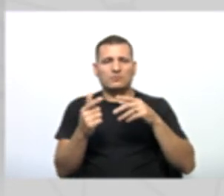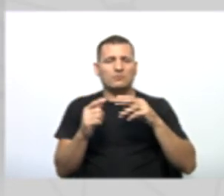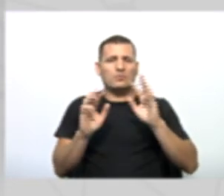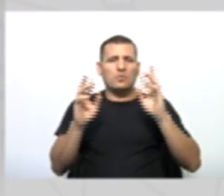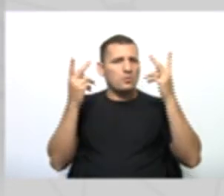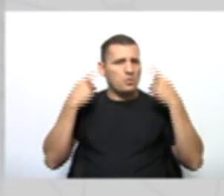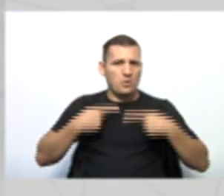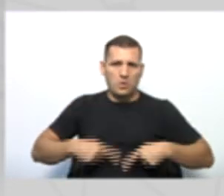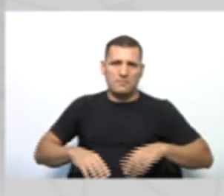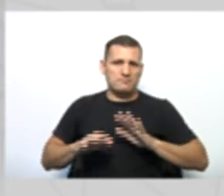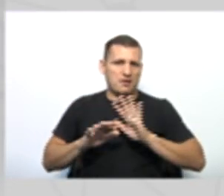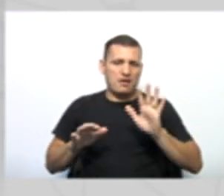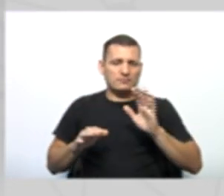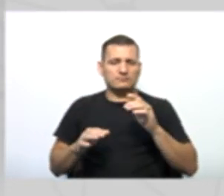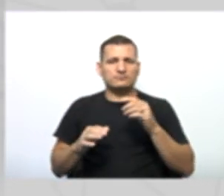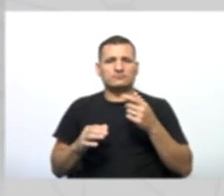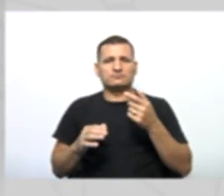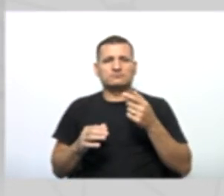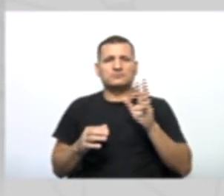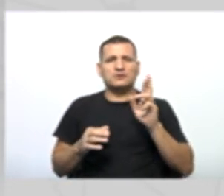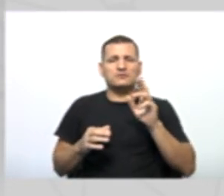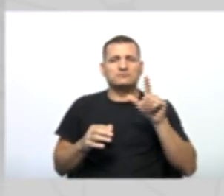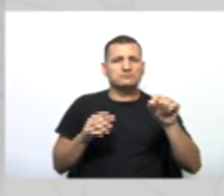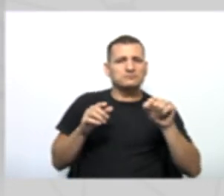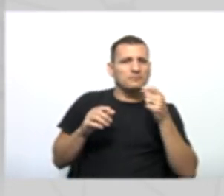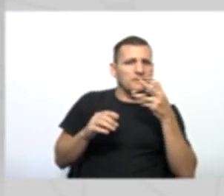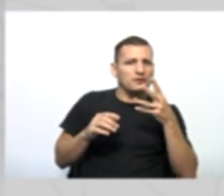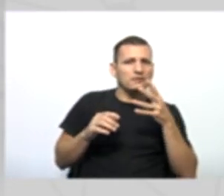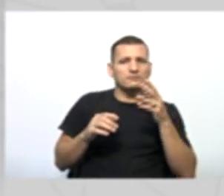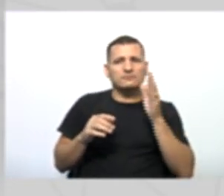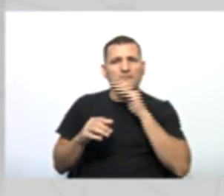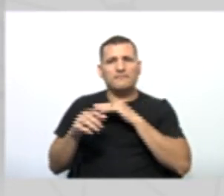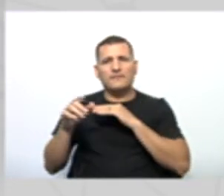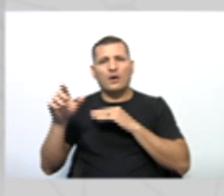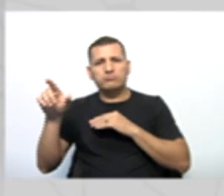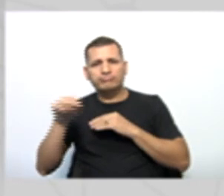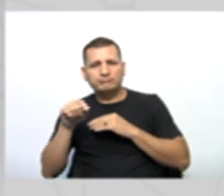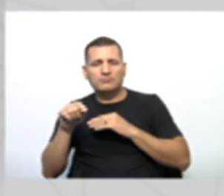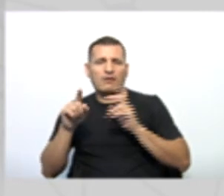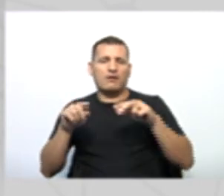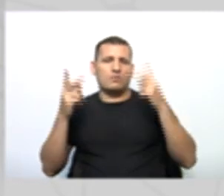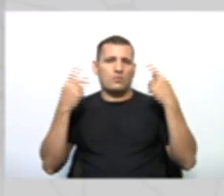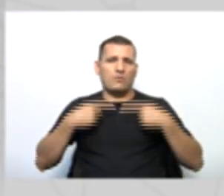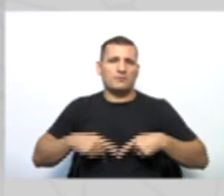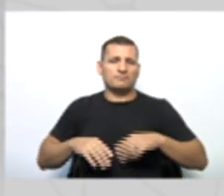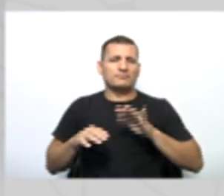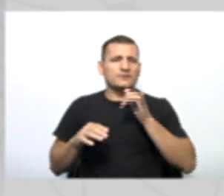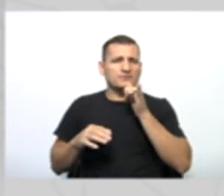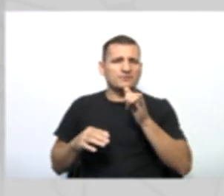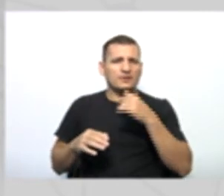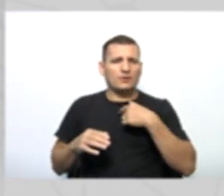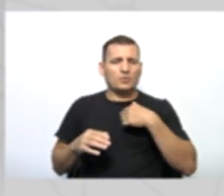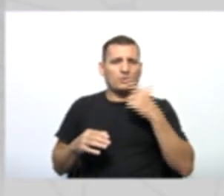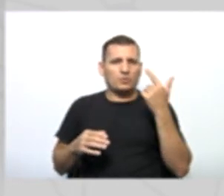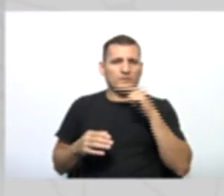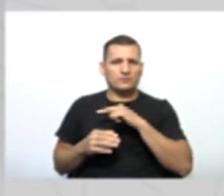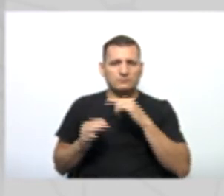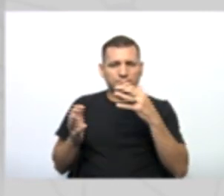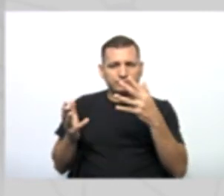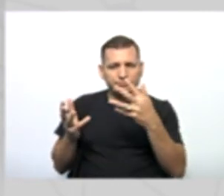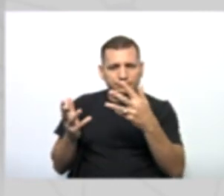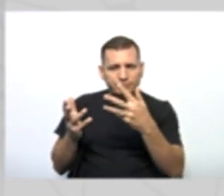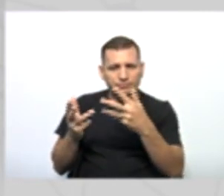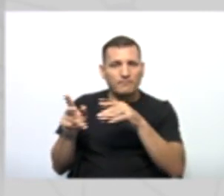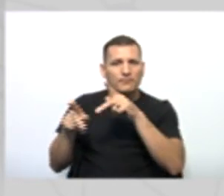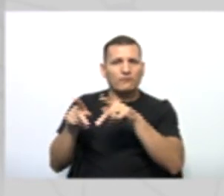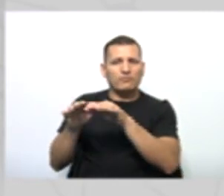seja, quem definia o bem e o mal era o homem. E se eu te convencesse de uma ideia, se eu conseguisse convencer o povo de uma ideia, essa ideia